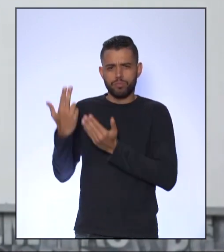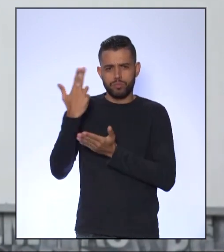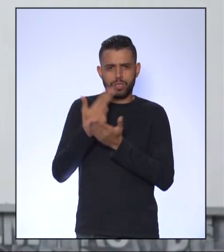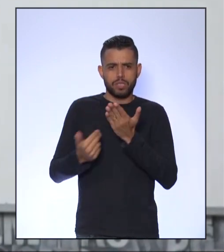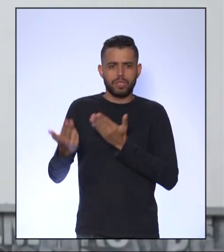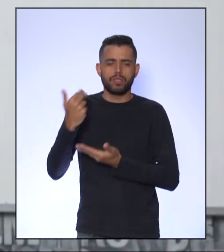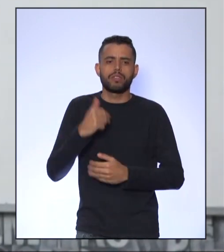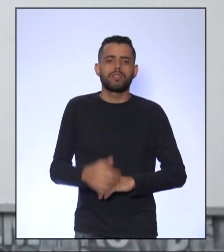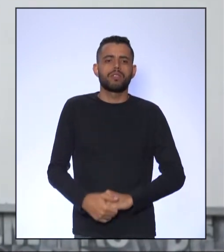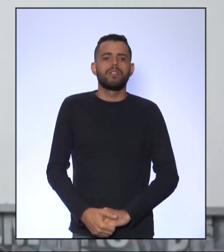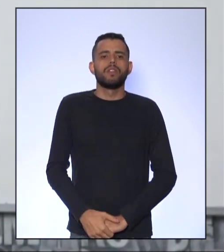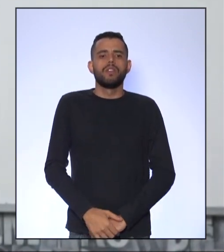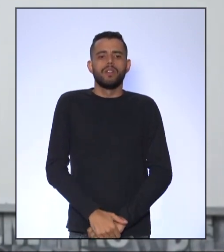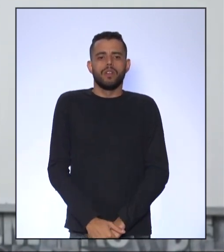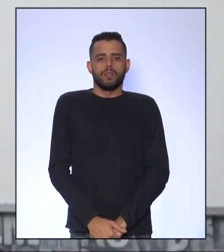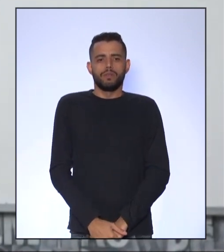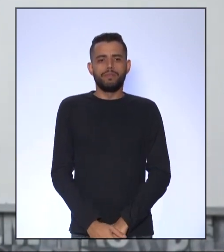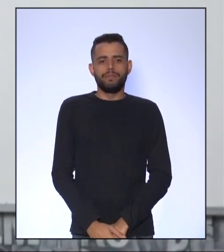Primeiramente,